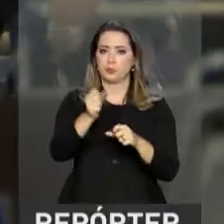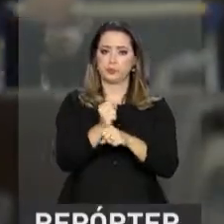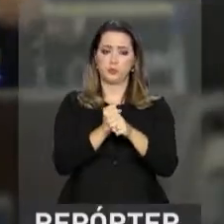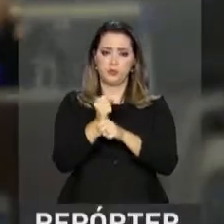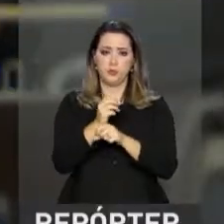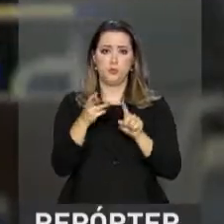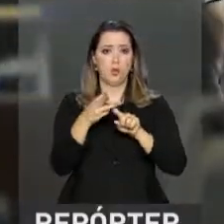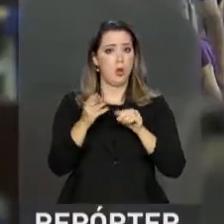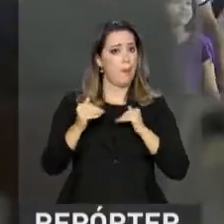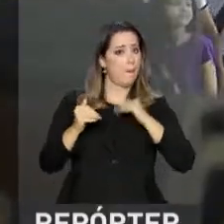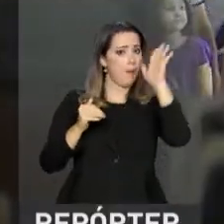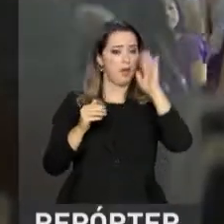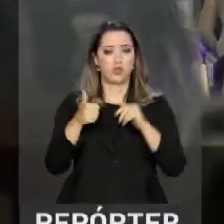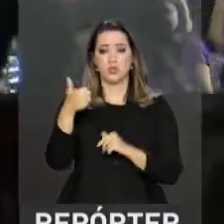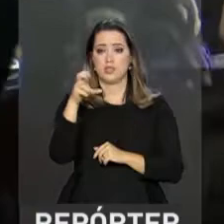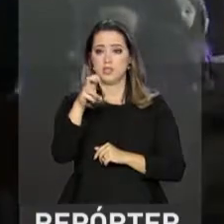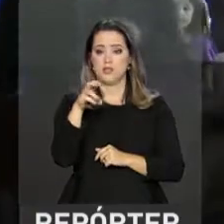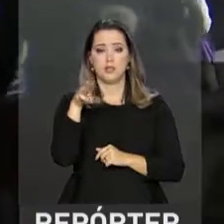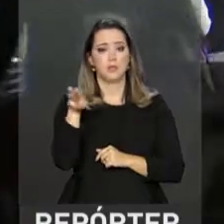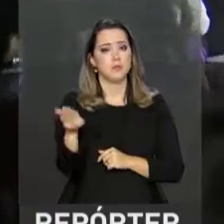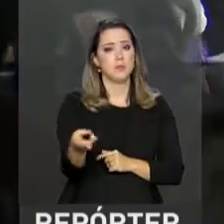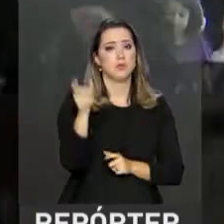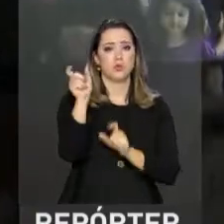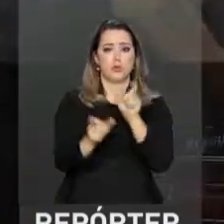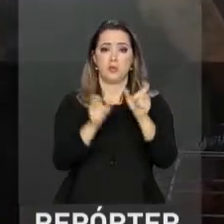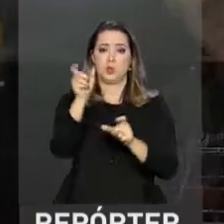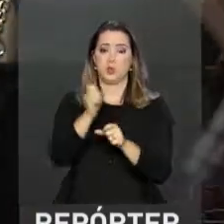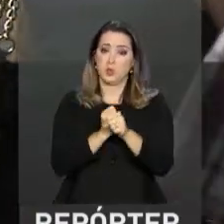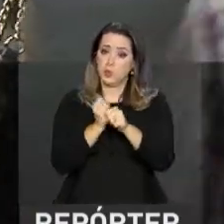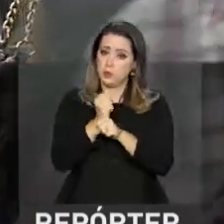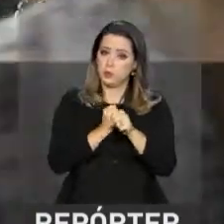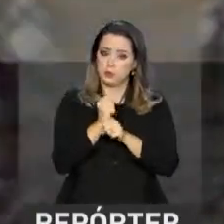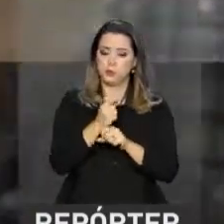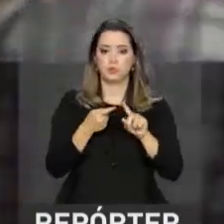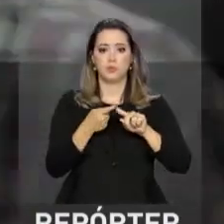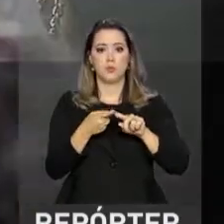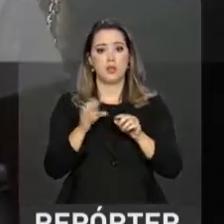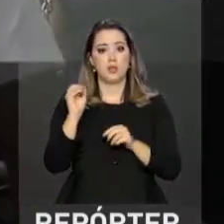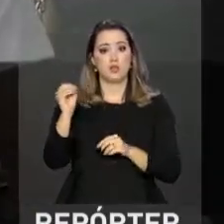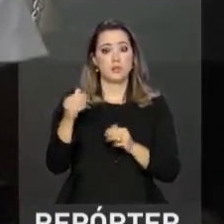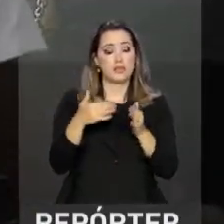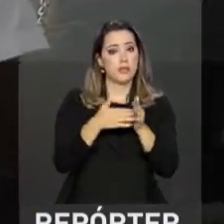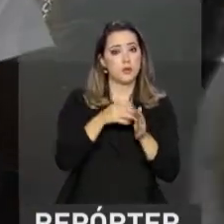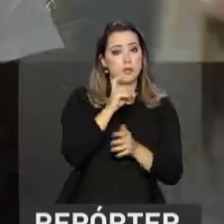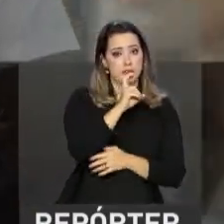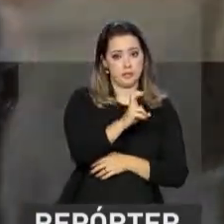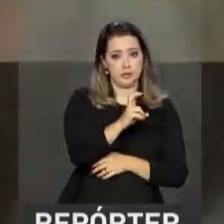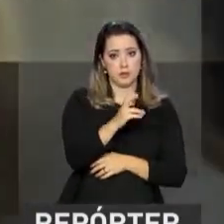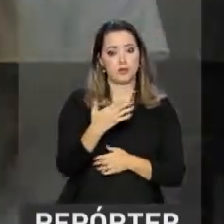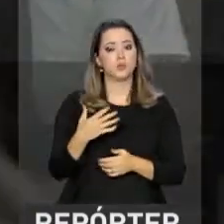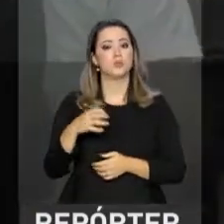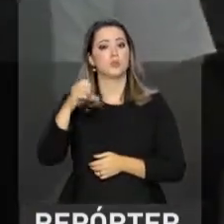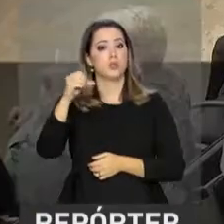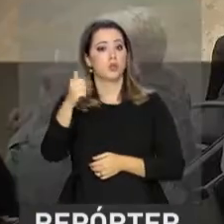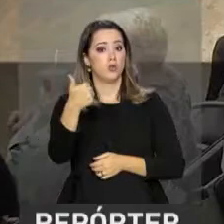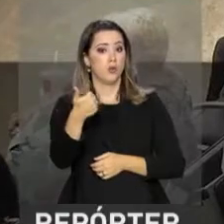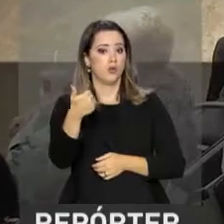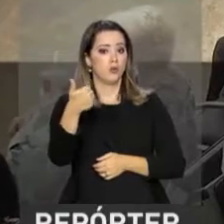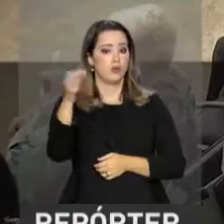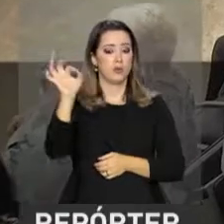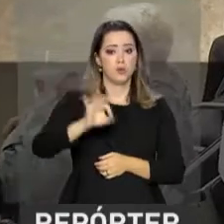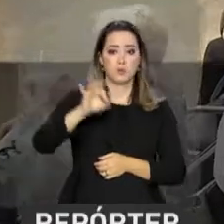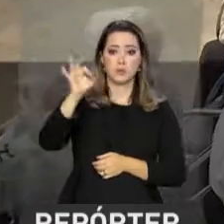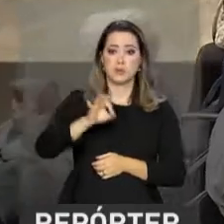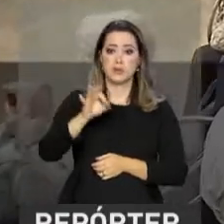passageiros anualmente os aeroportos receberam notas entre 0 a 5 91% dos